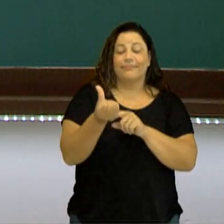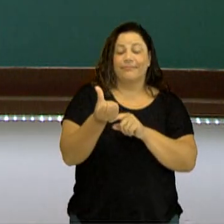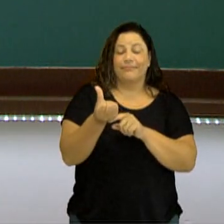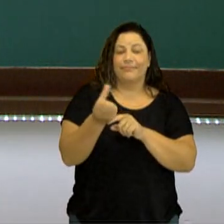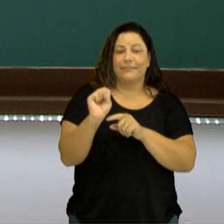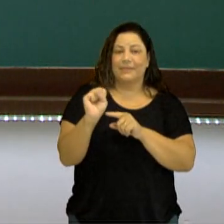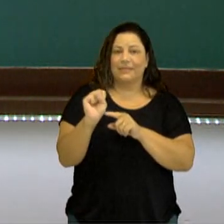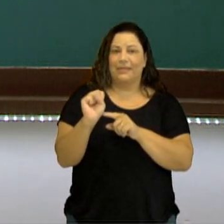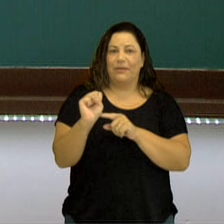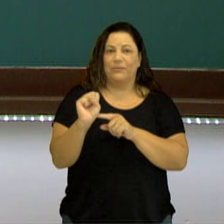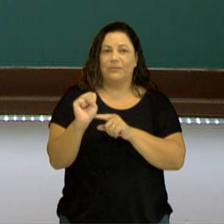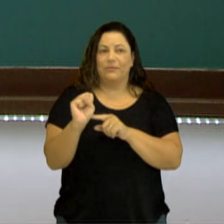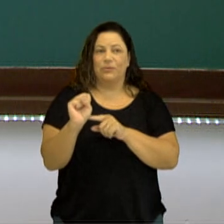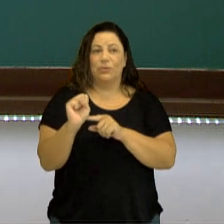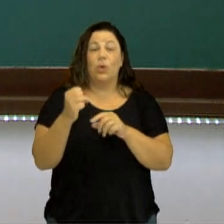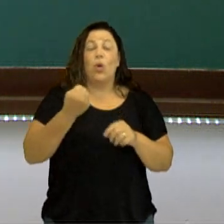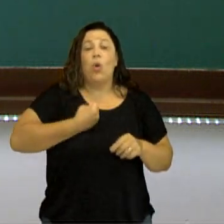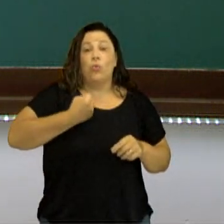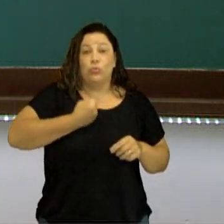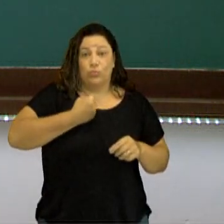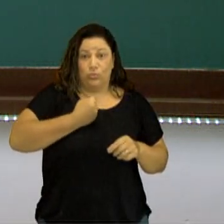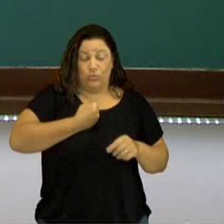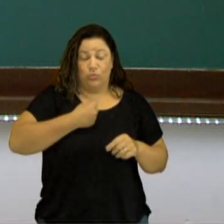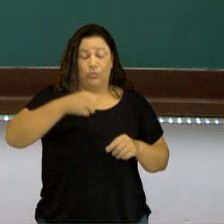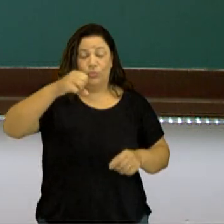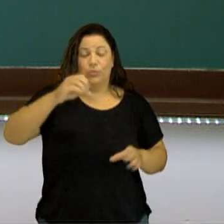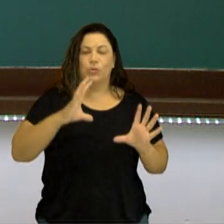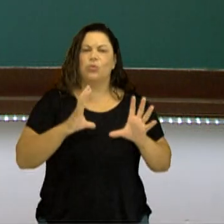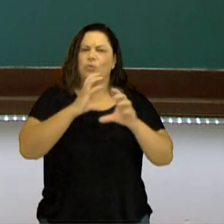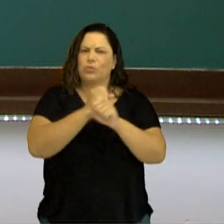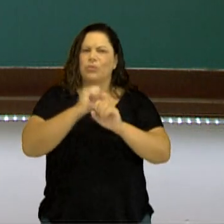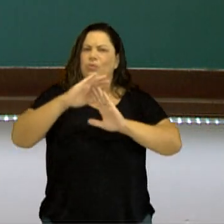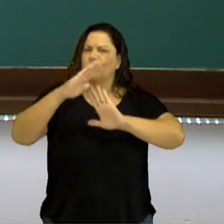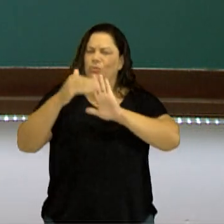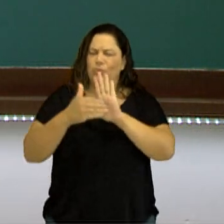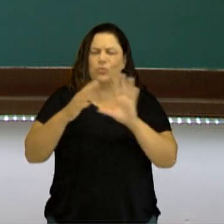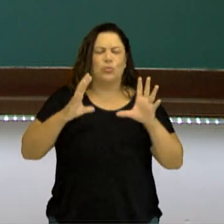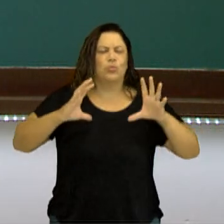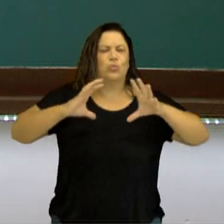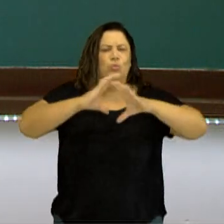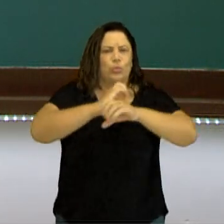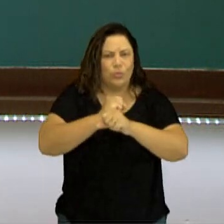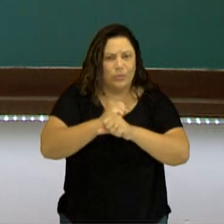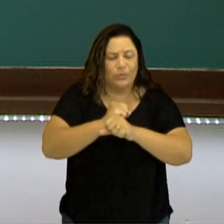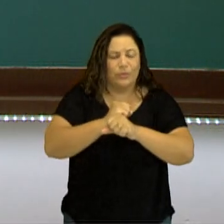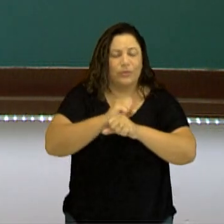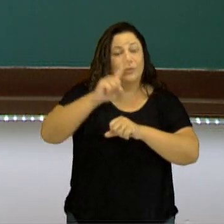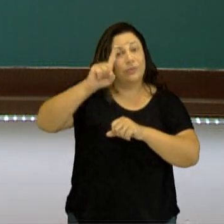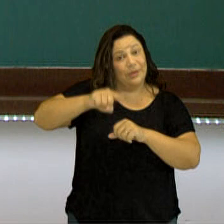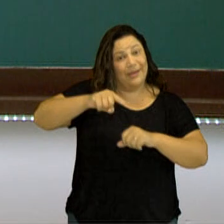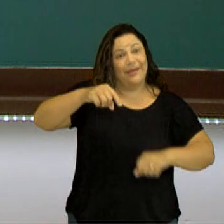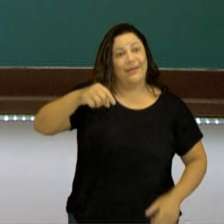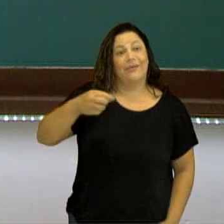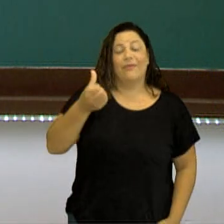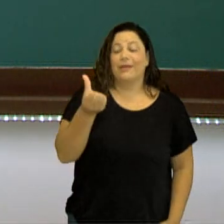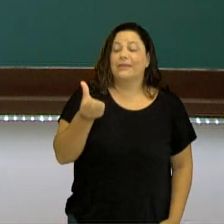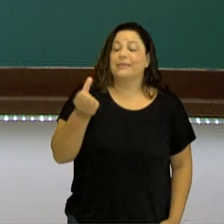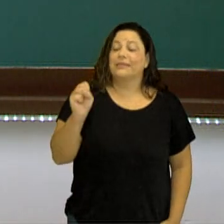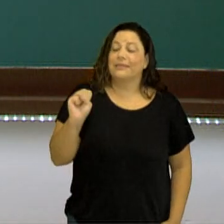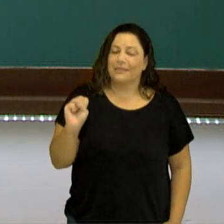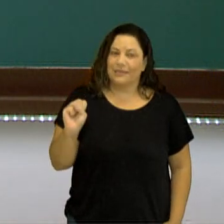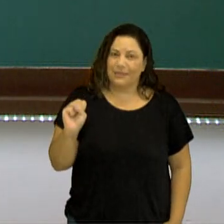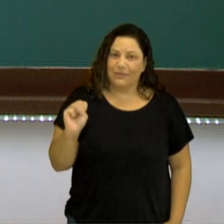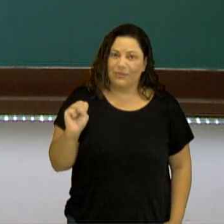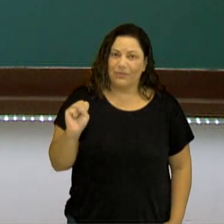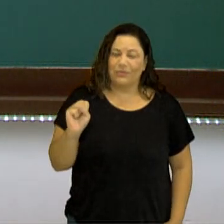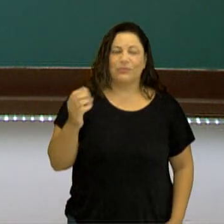68. Portanto, o número de massa total desse elemento X é igual a 68, a soma das cargas que estão